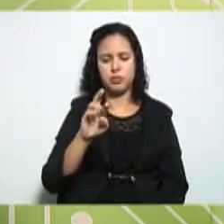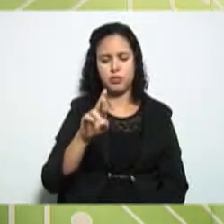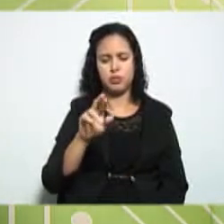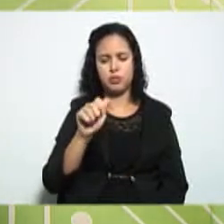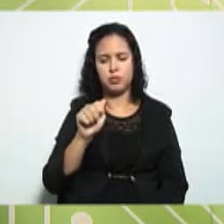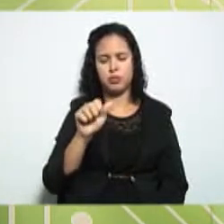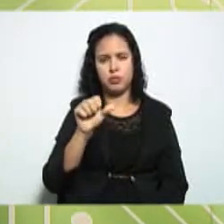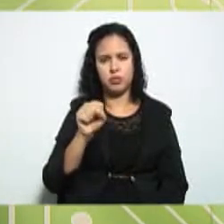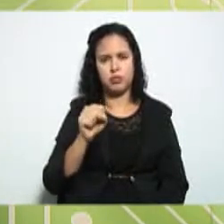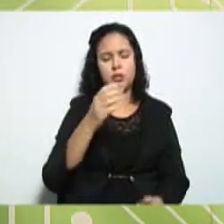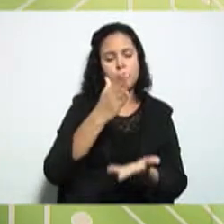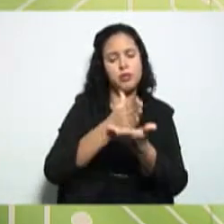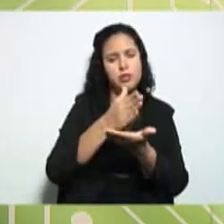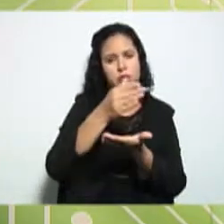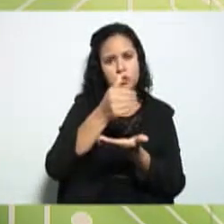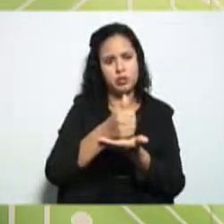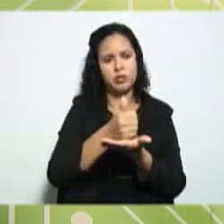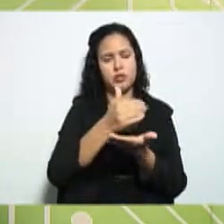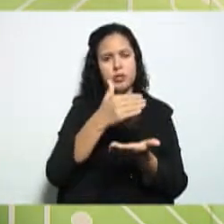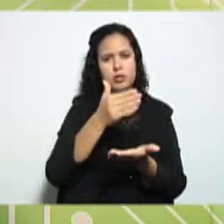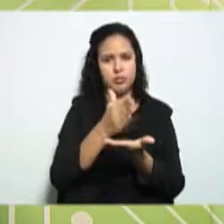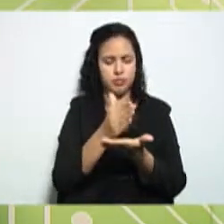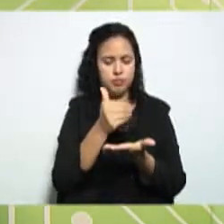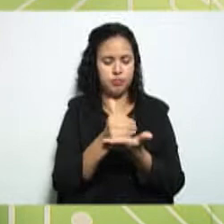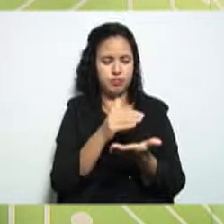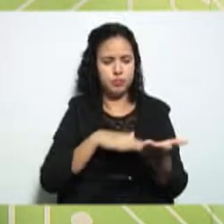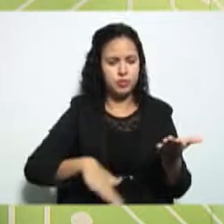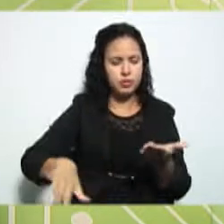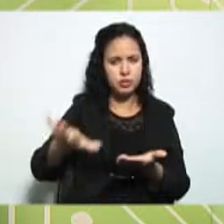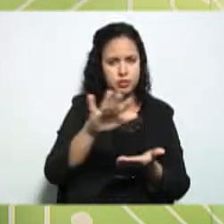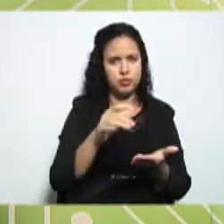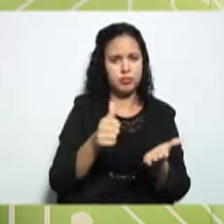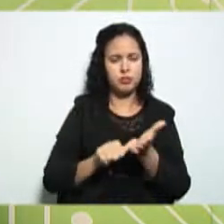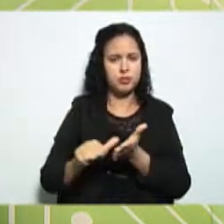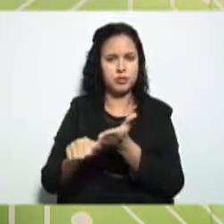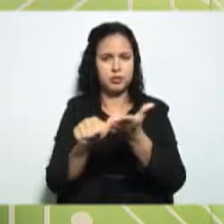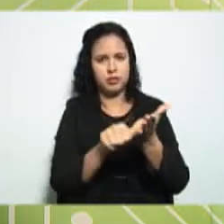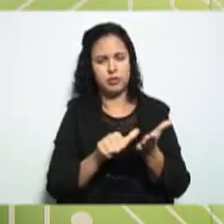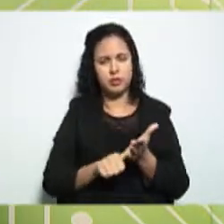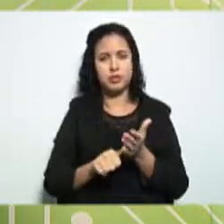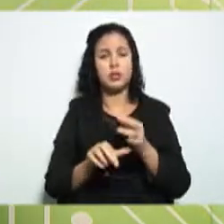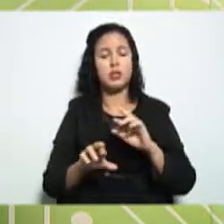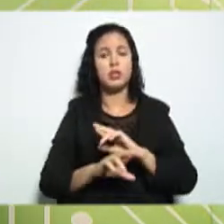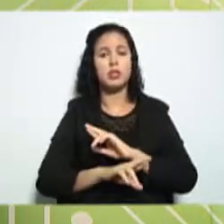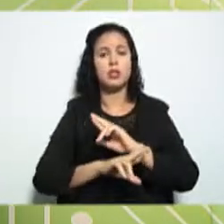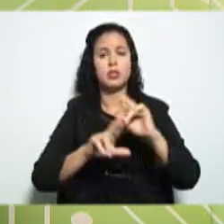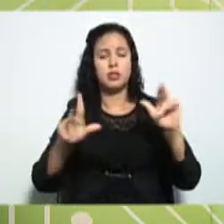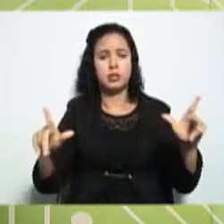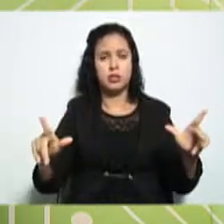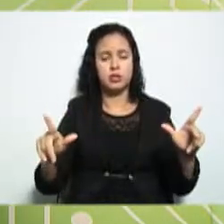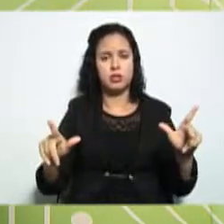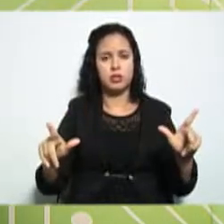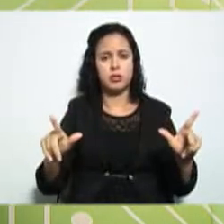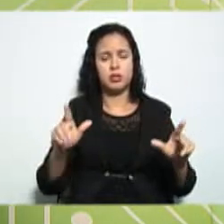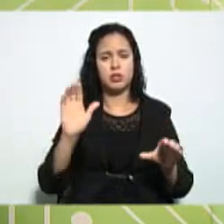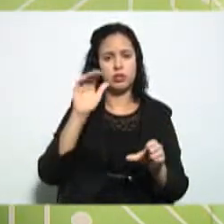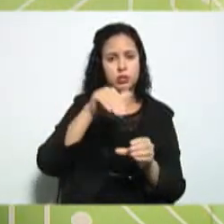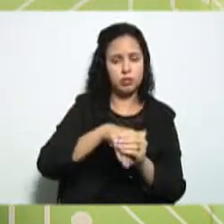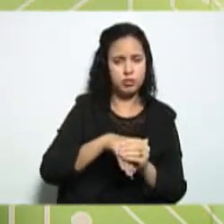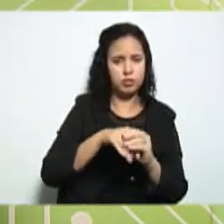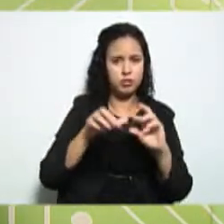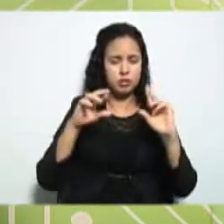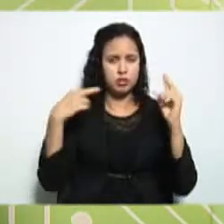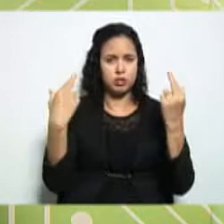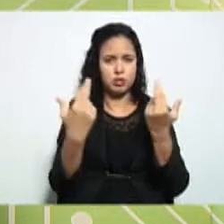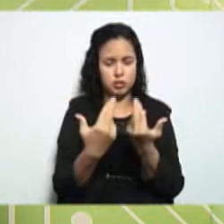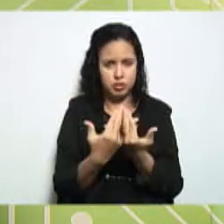seus integrantes, pelos seus cooperados. Aqui eu queria pontuar, diferente dos votos na Assembleia, que são um